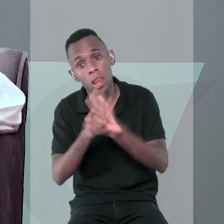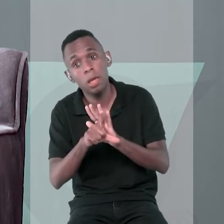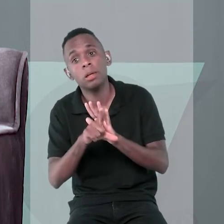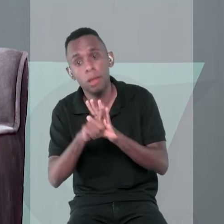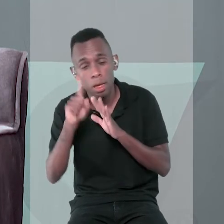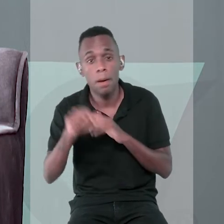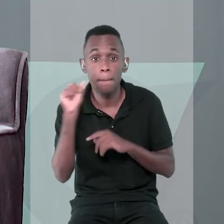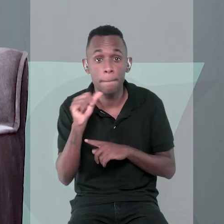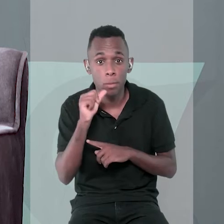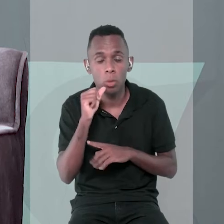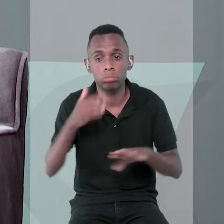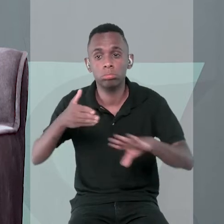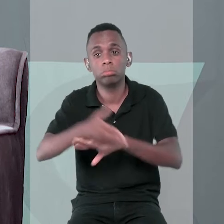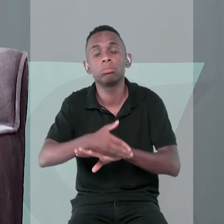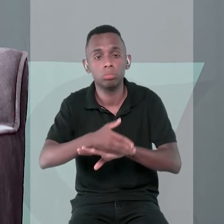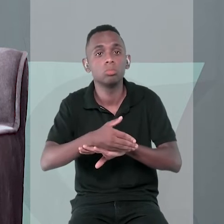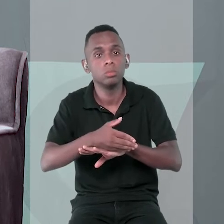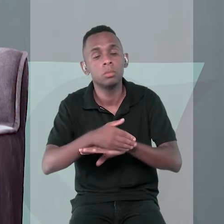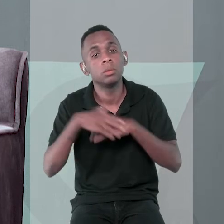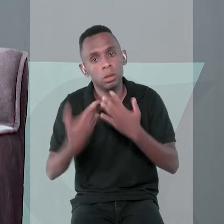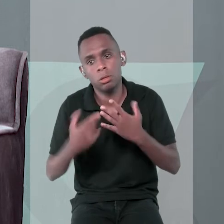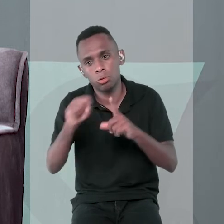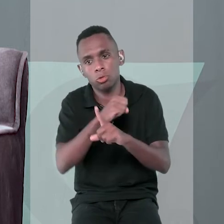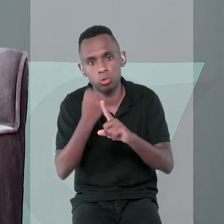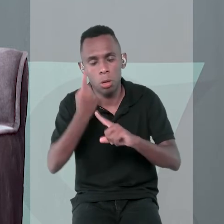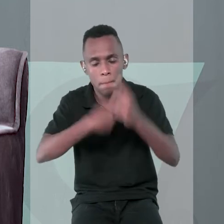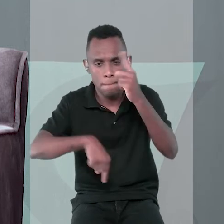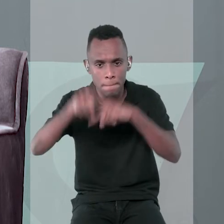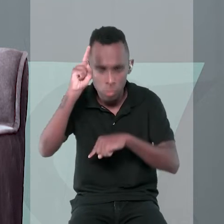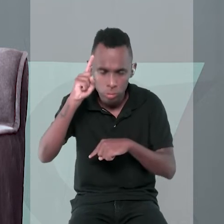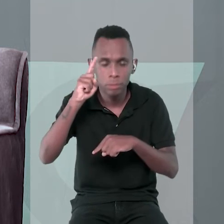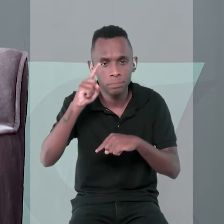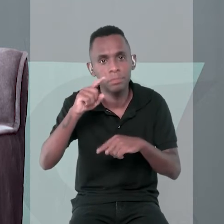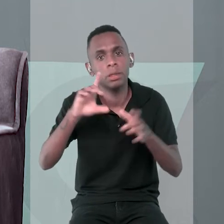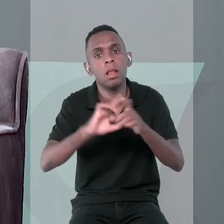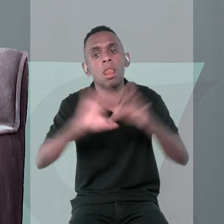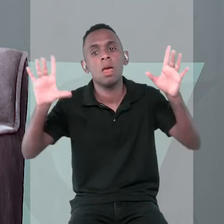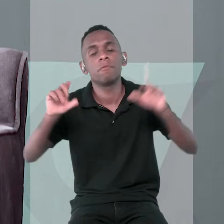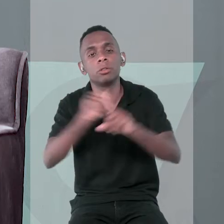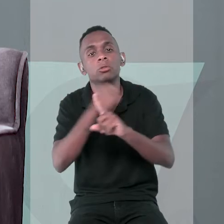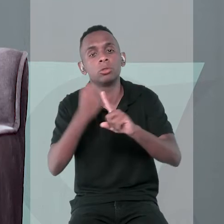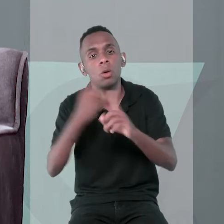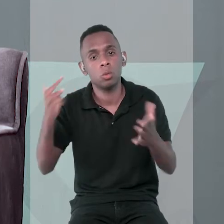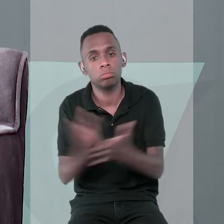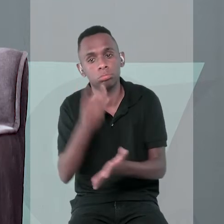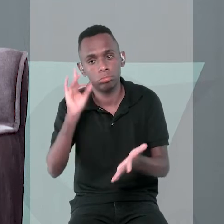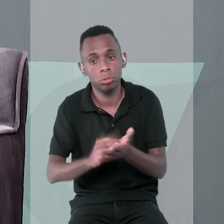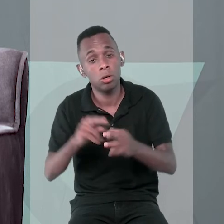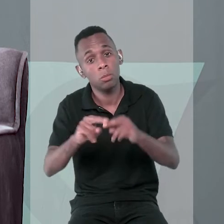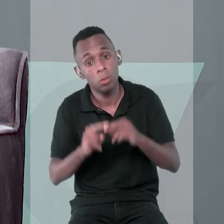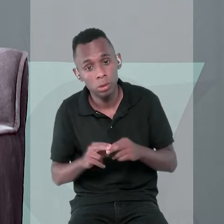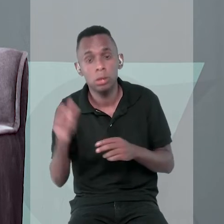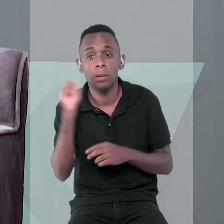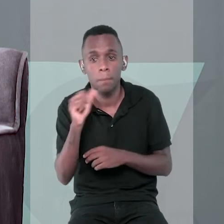É quando a mulher entra nessa história no jogo que a sociedade muda e a liberdade social acontece.